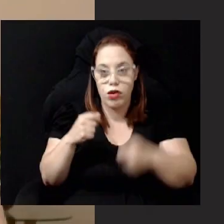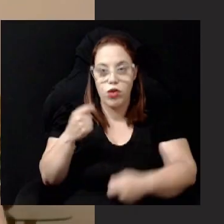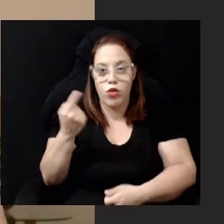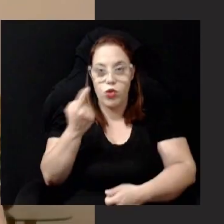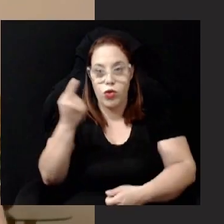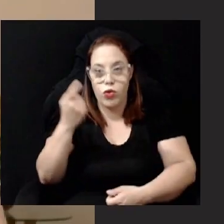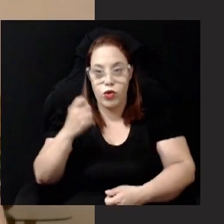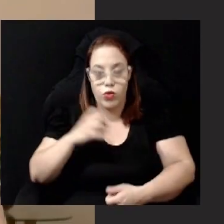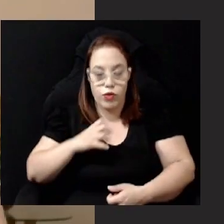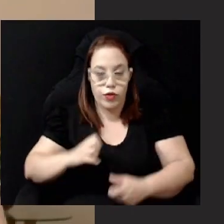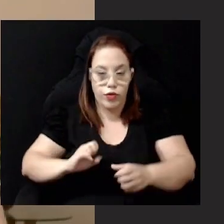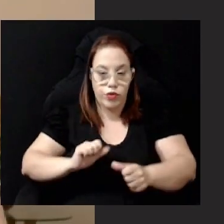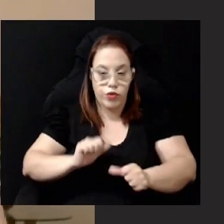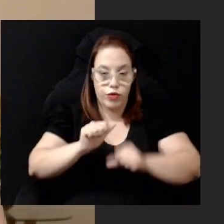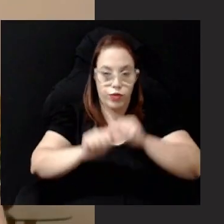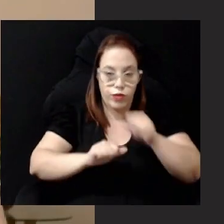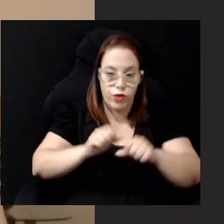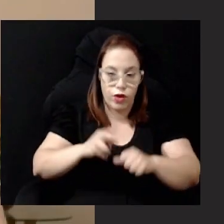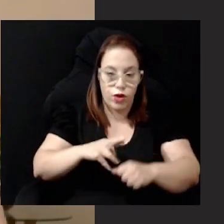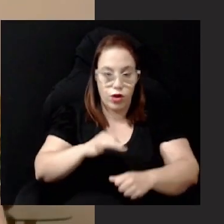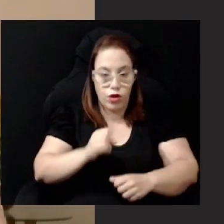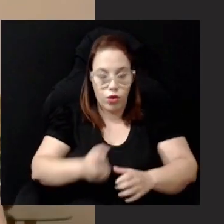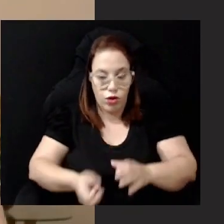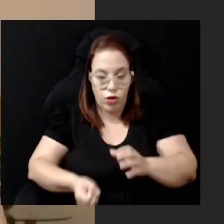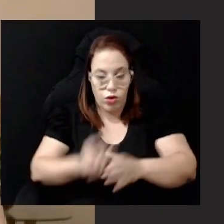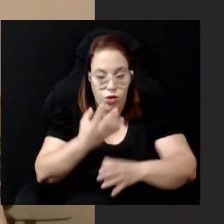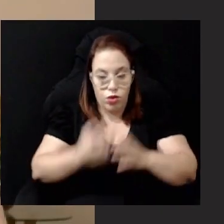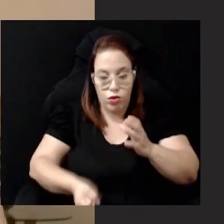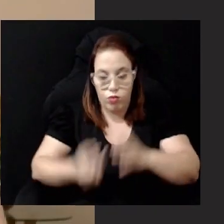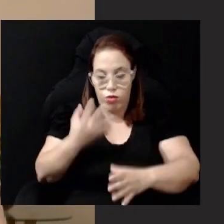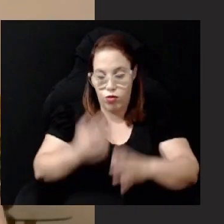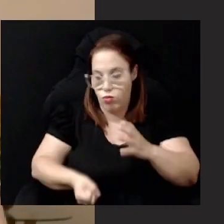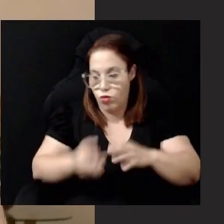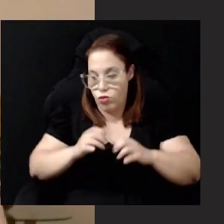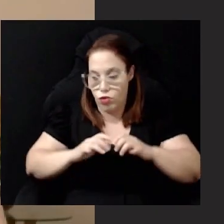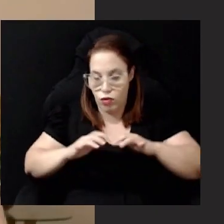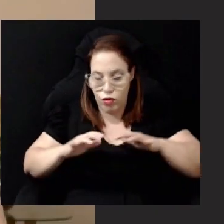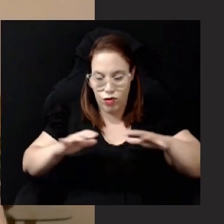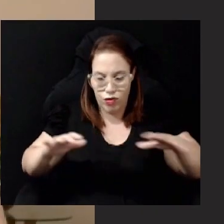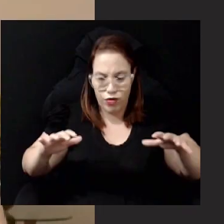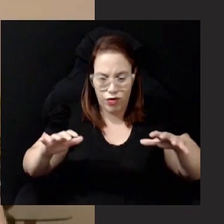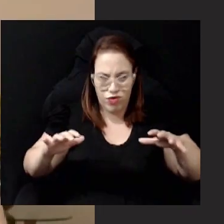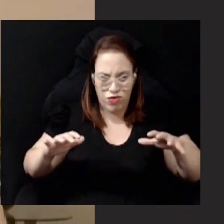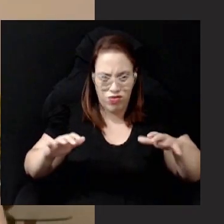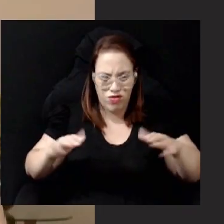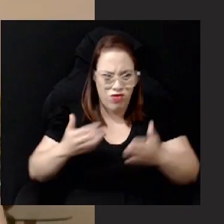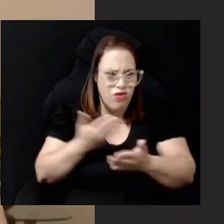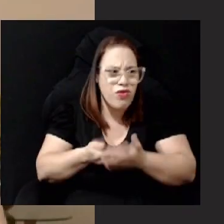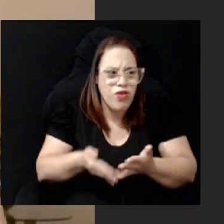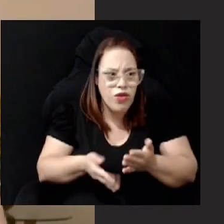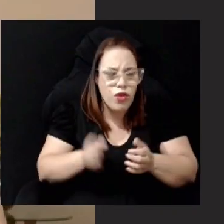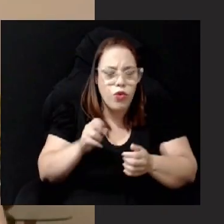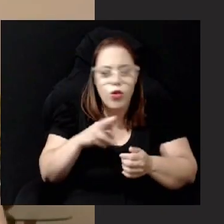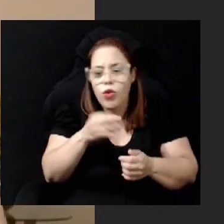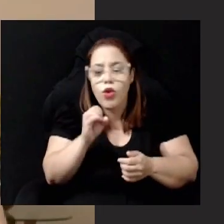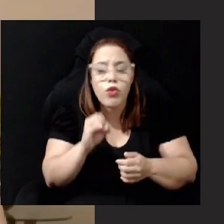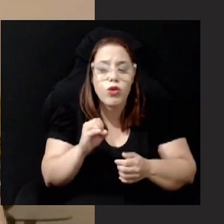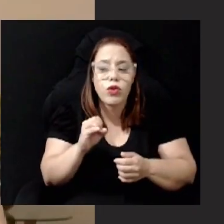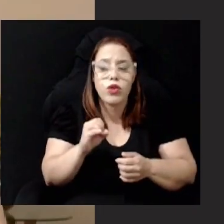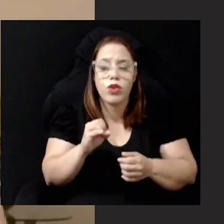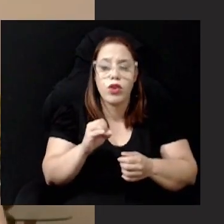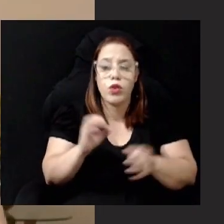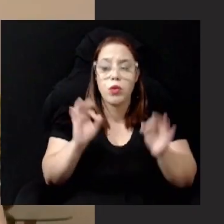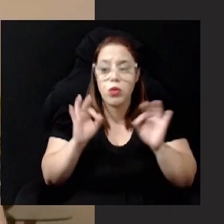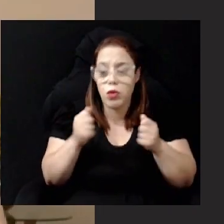um órgão substituído por células que crescem de maneira desordenada e que perdeu a sua função